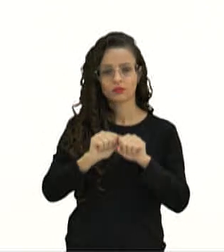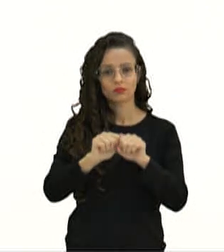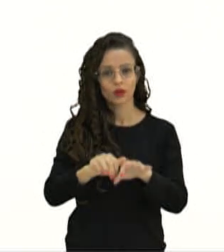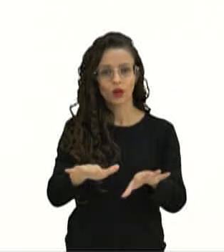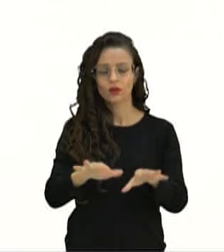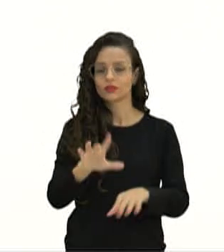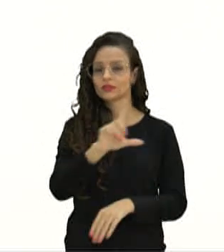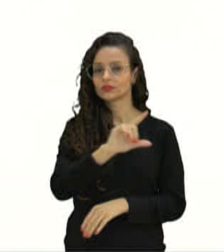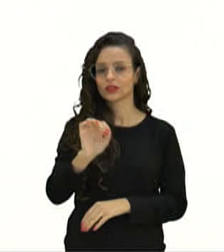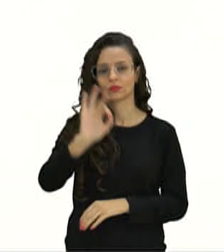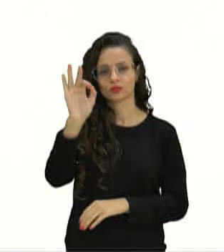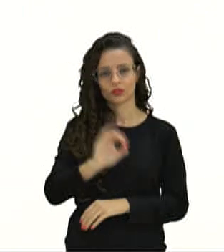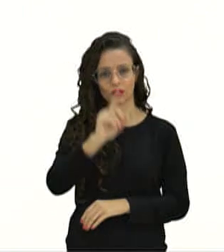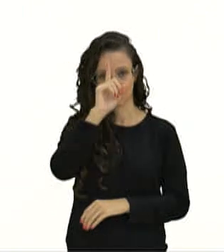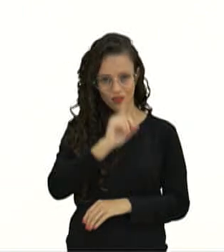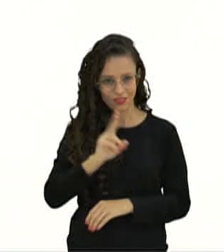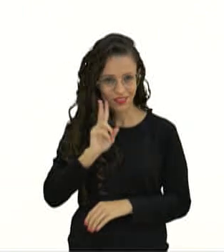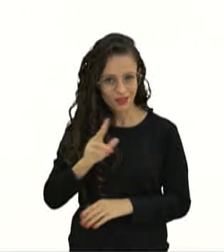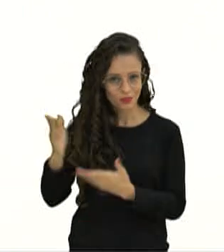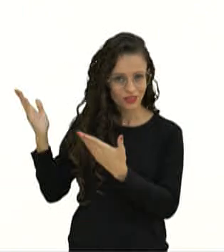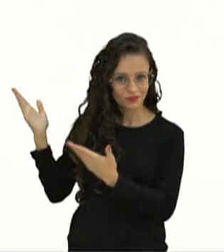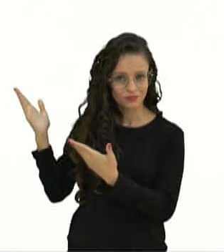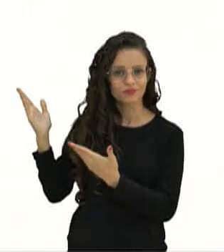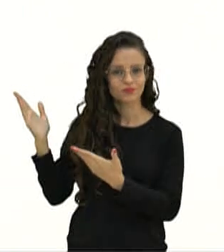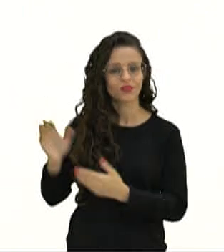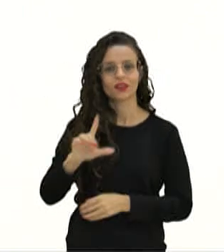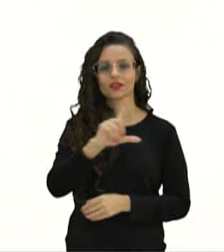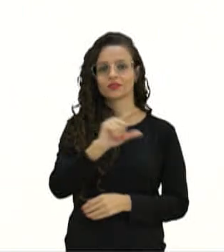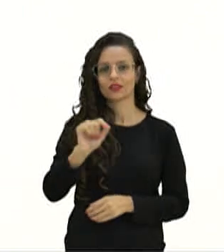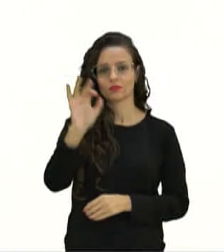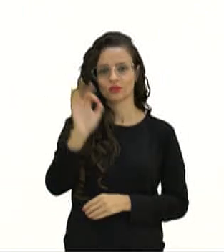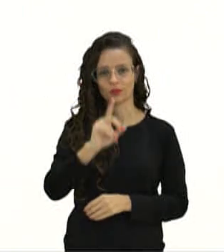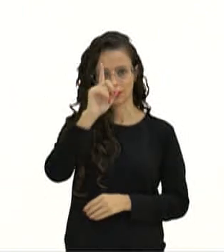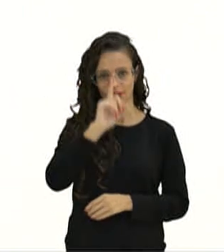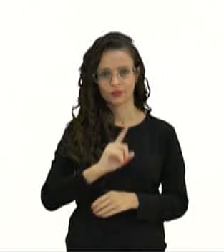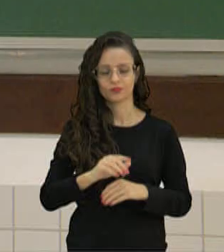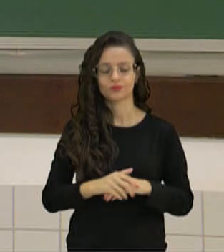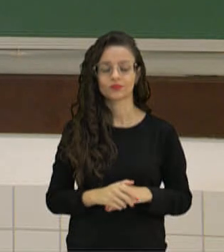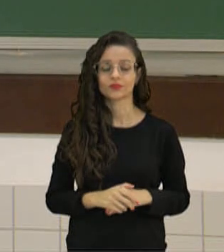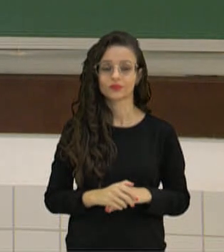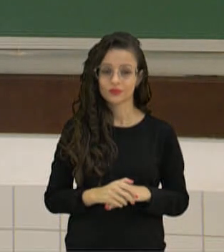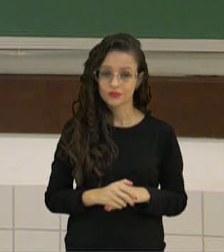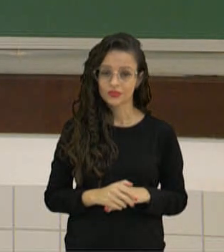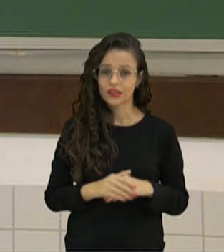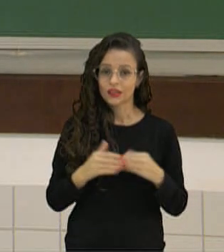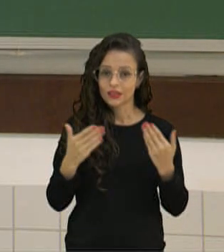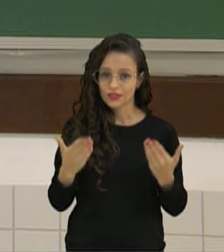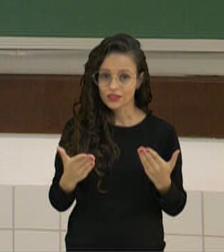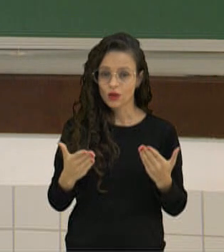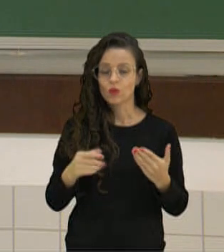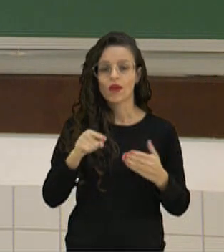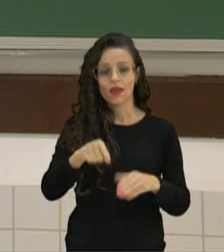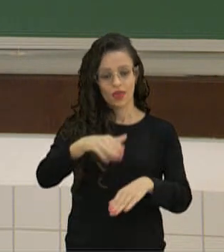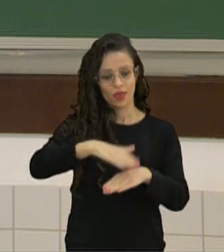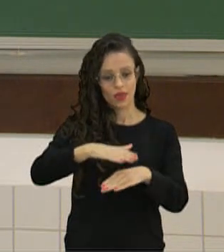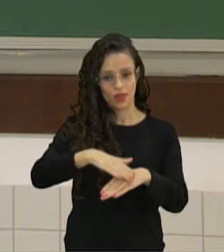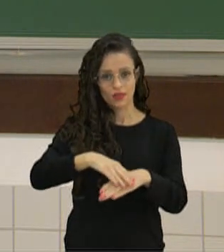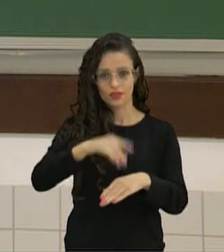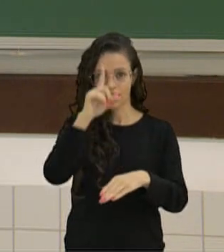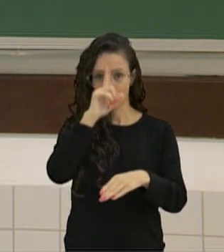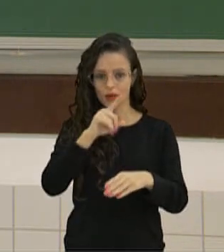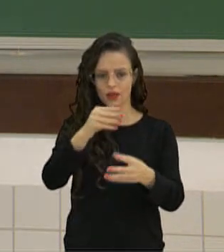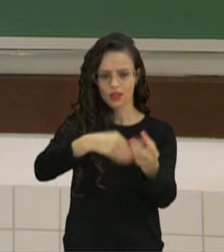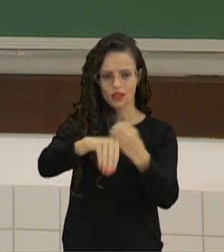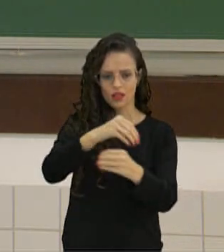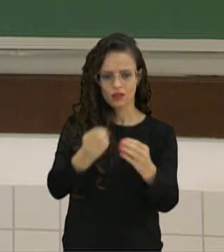plantas 100% amarela. Estão lembrados? Olha lá no quadro, 100% amarela. Cruzando indivíduos dessa geração, o que aconteceu